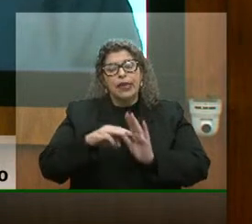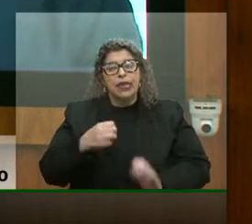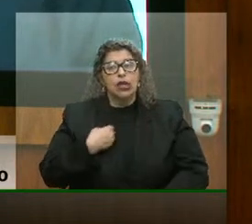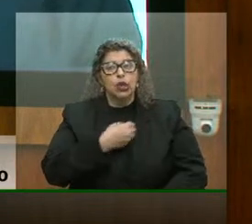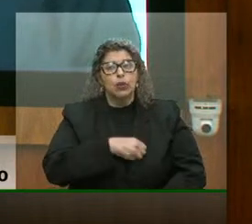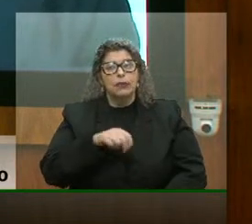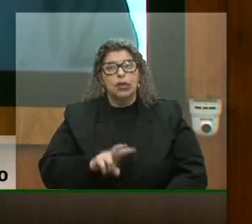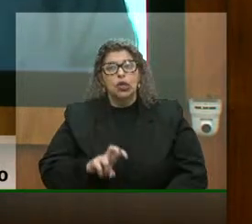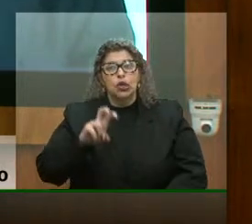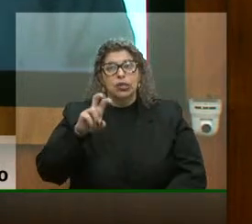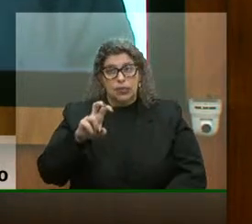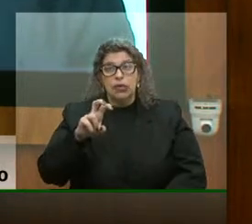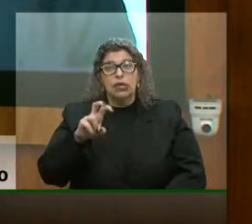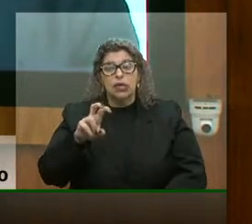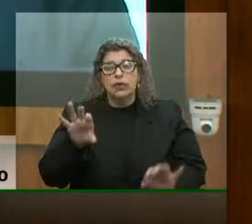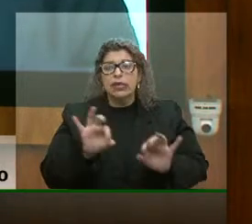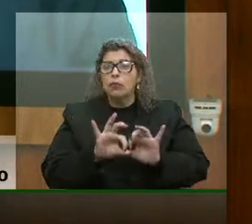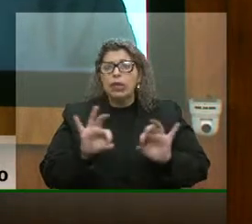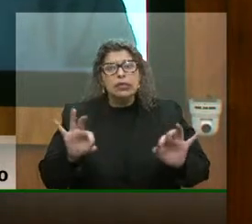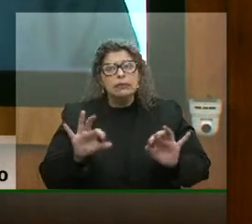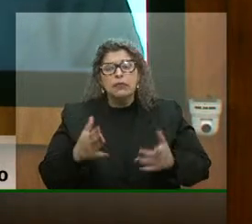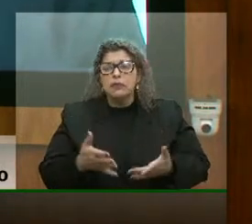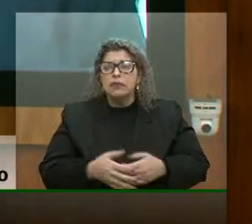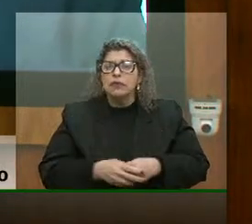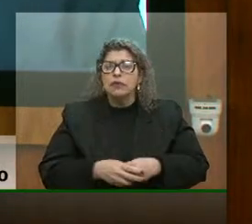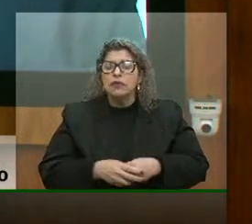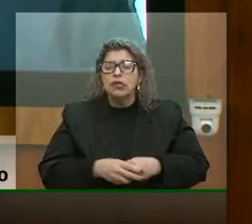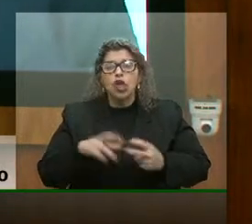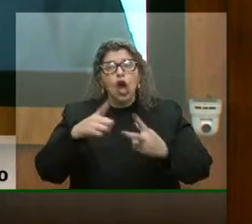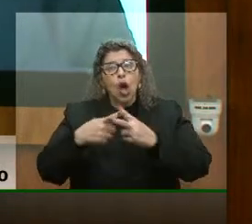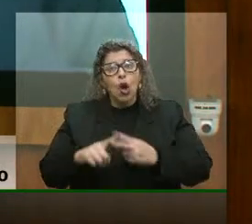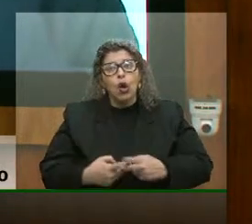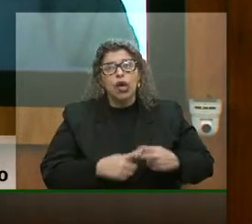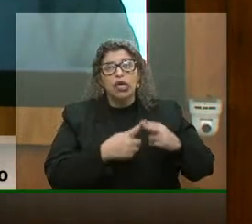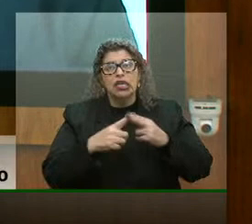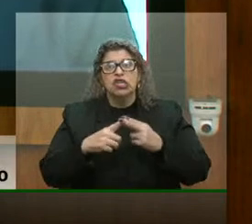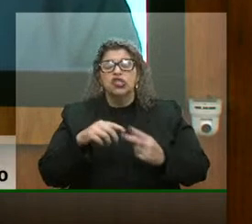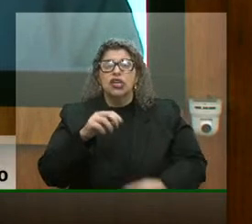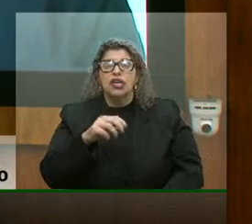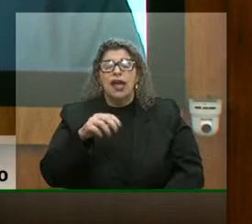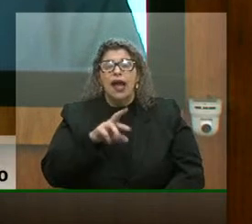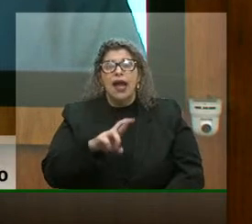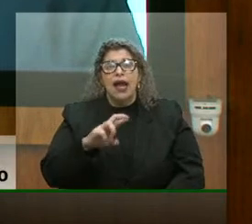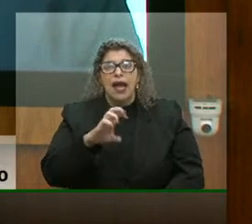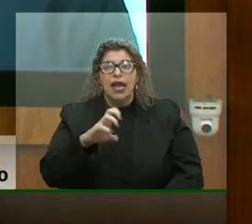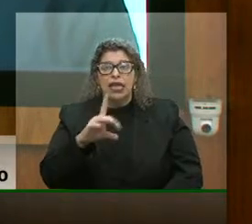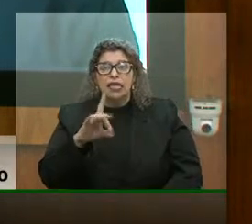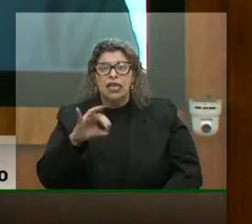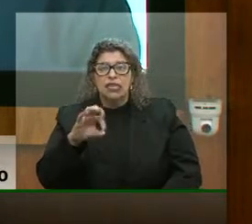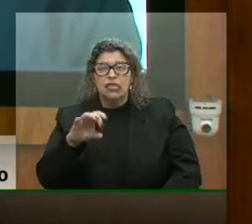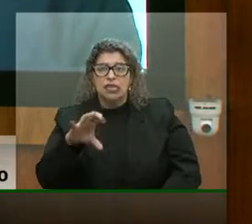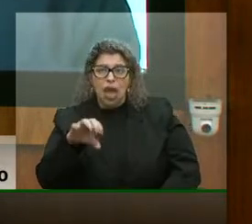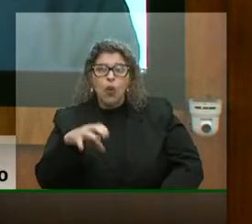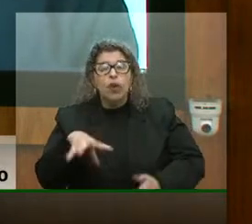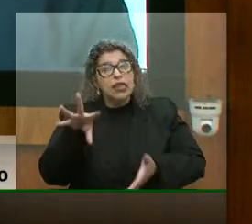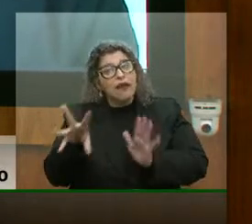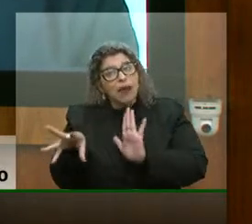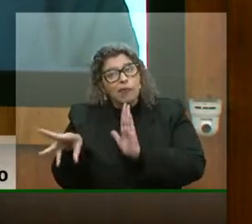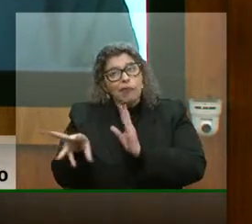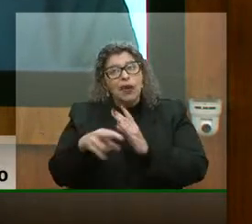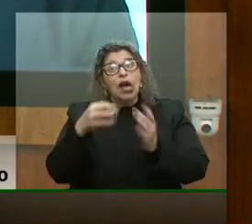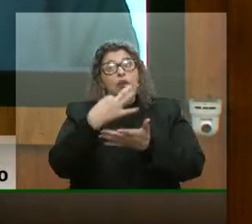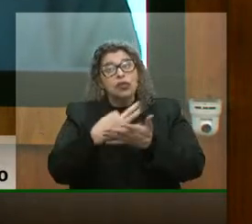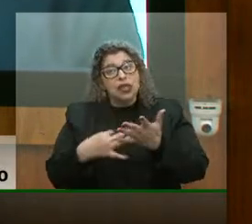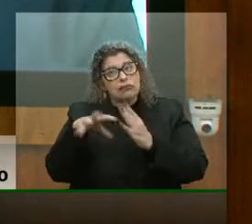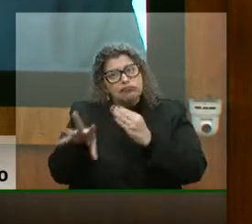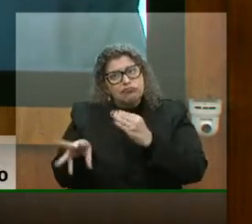5, ela simplesmente corrige a redação daquilo que está contido na emenda 1.